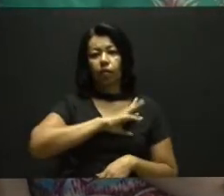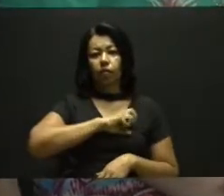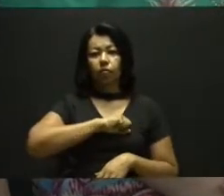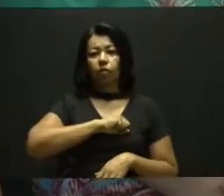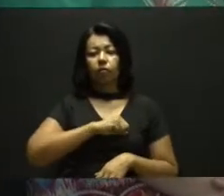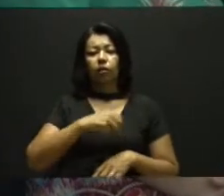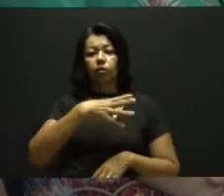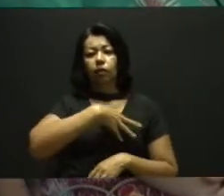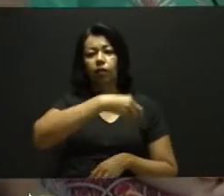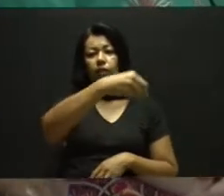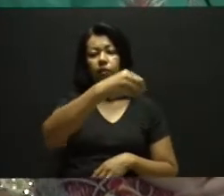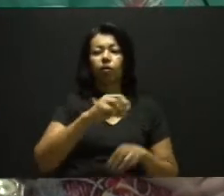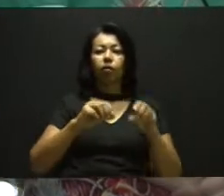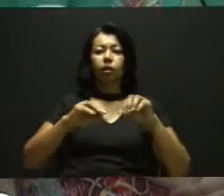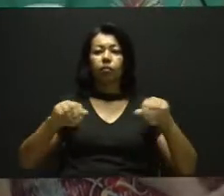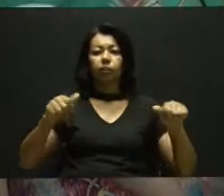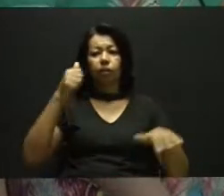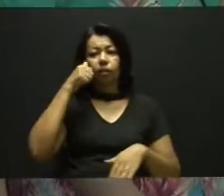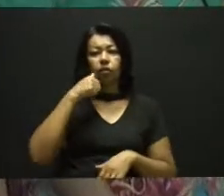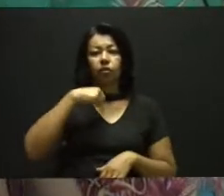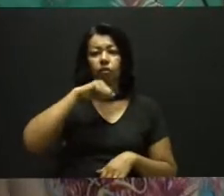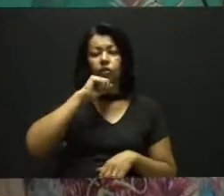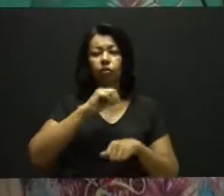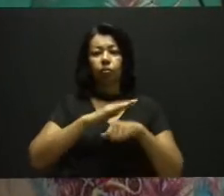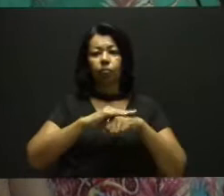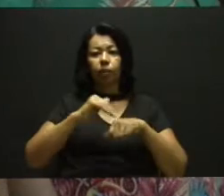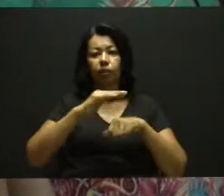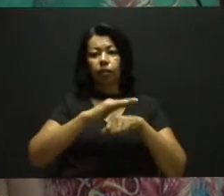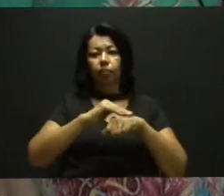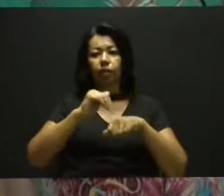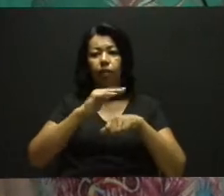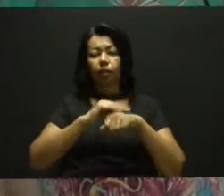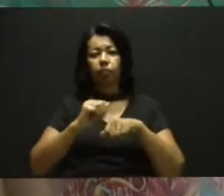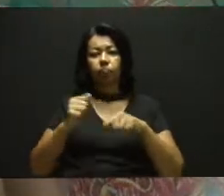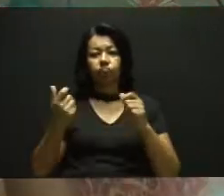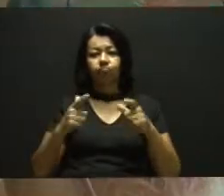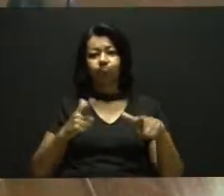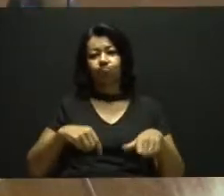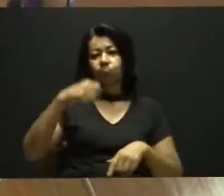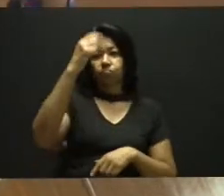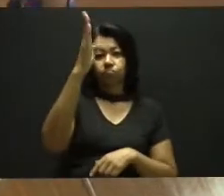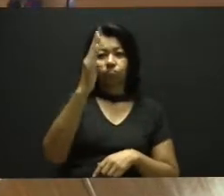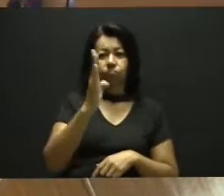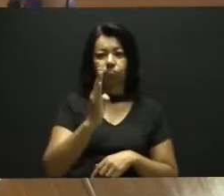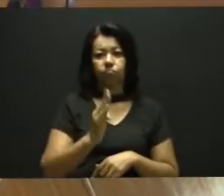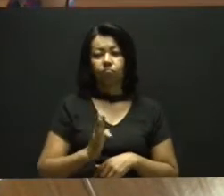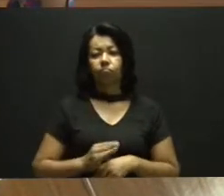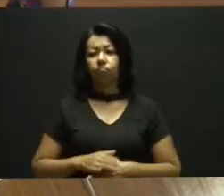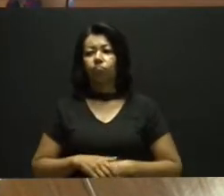dos filhos distinção na escola até moda brasil